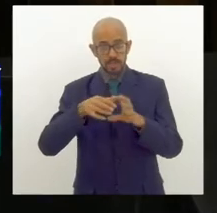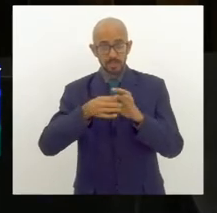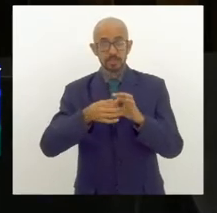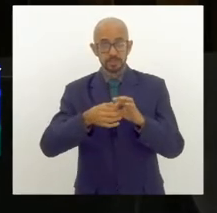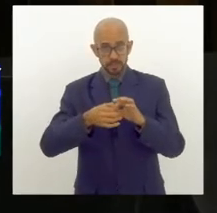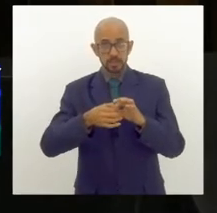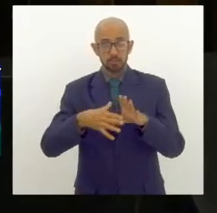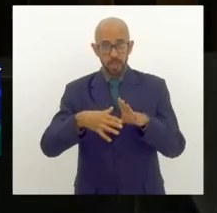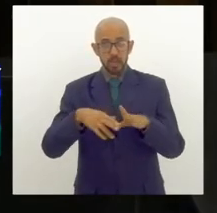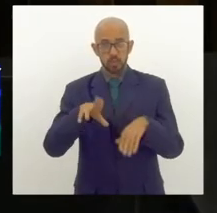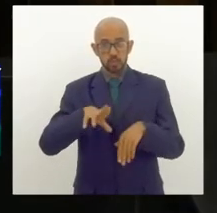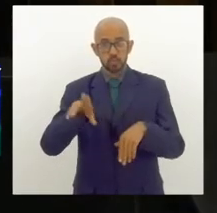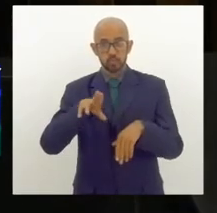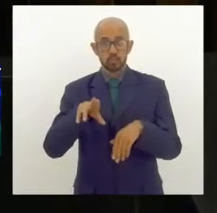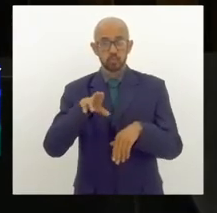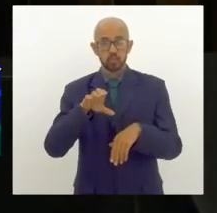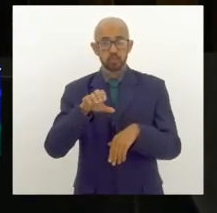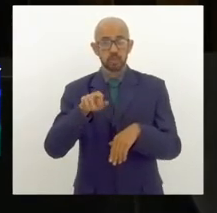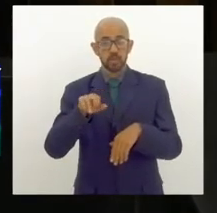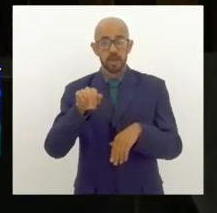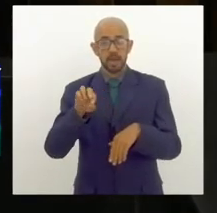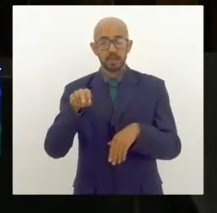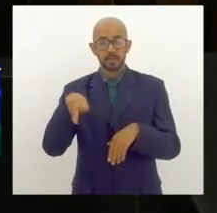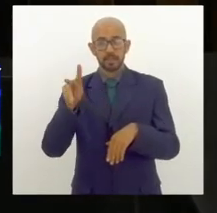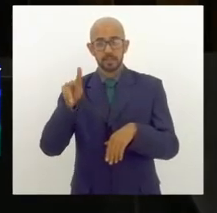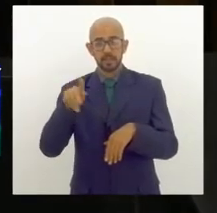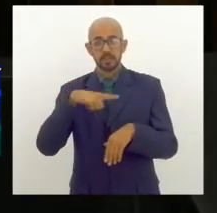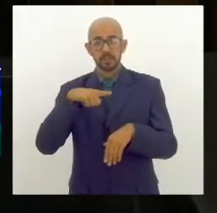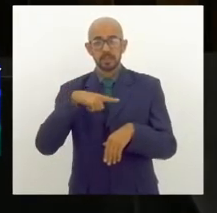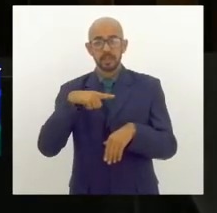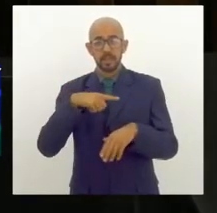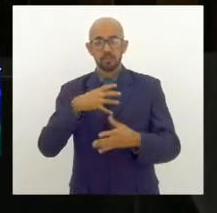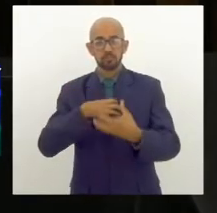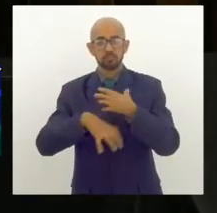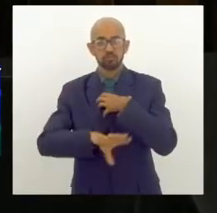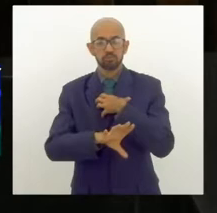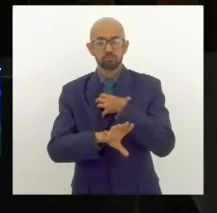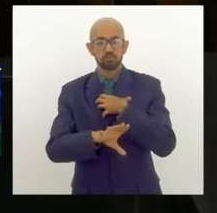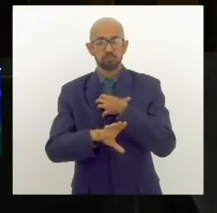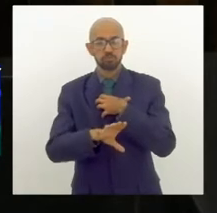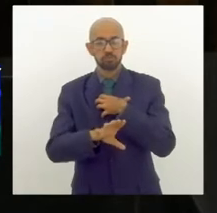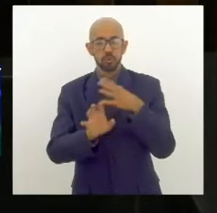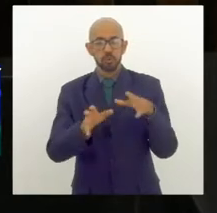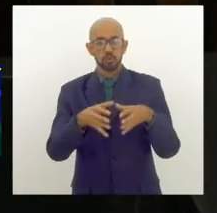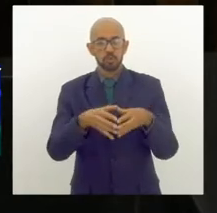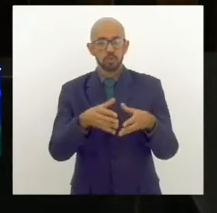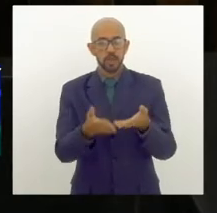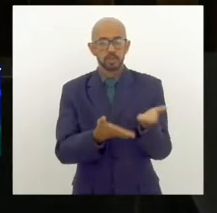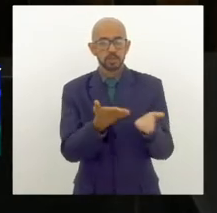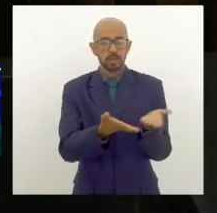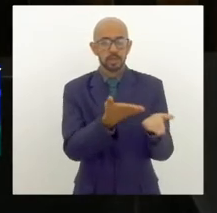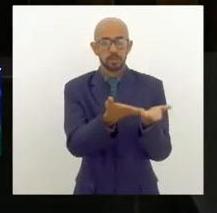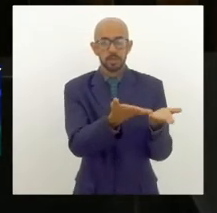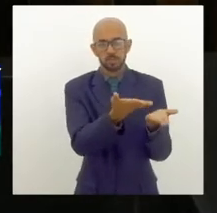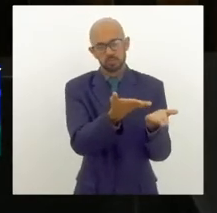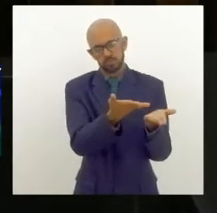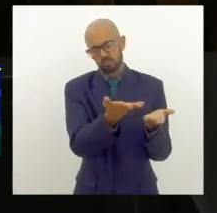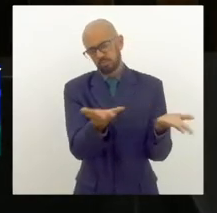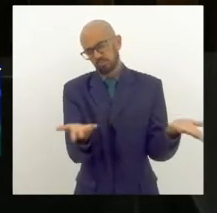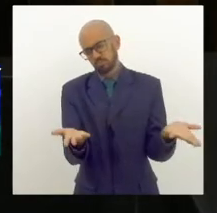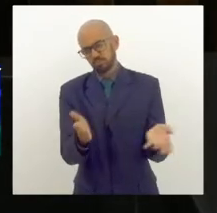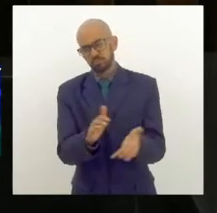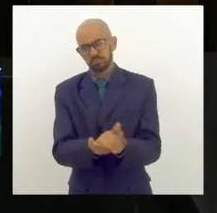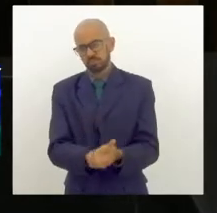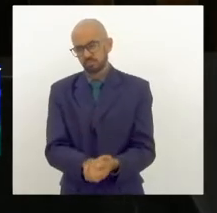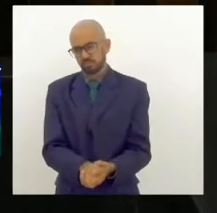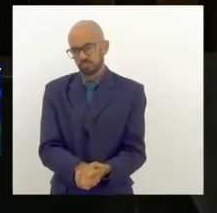tenha o mínimo de empatia com as comunidades terapêuticas? E aí faço minhas as